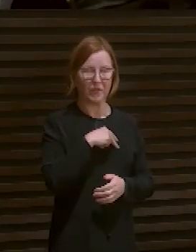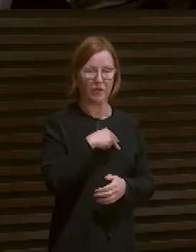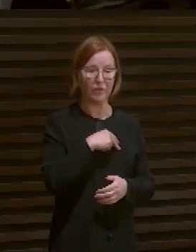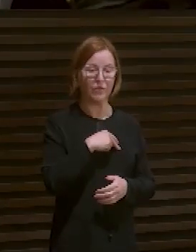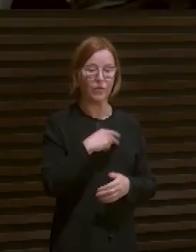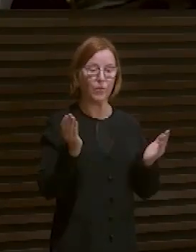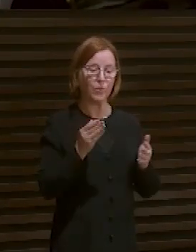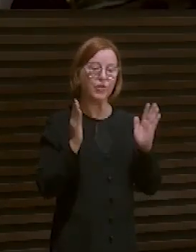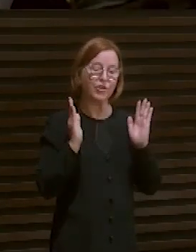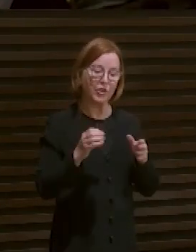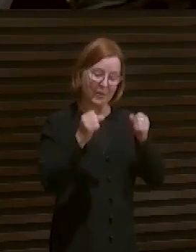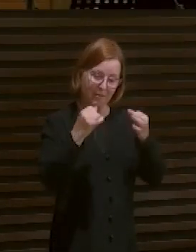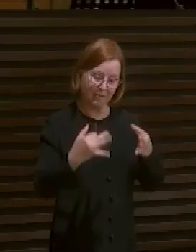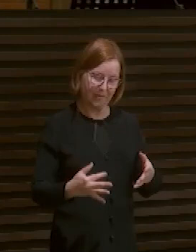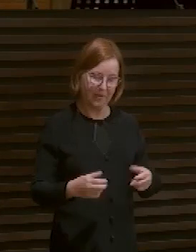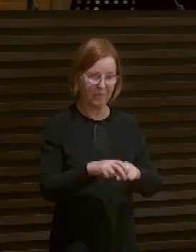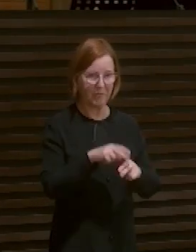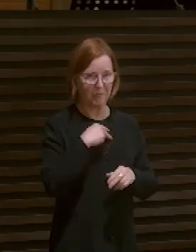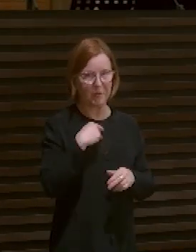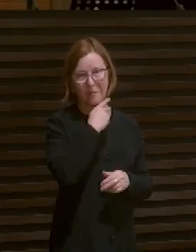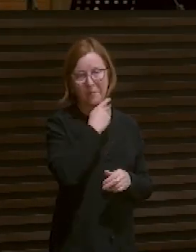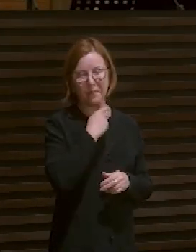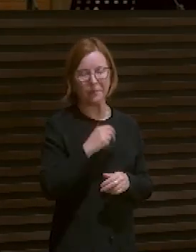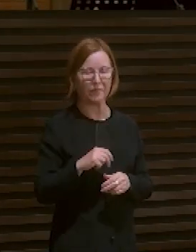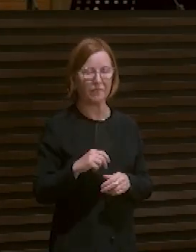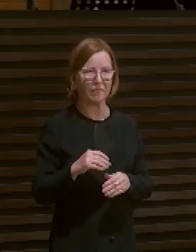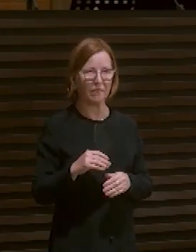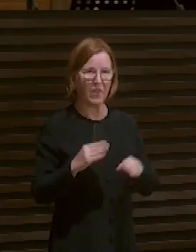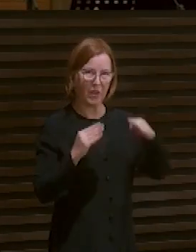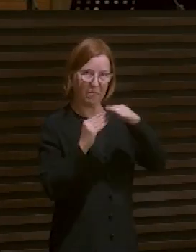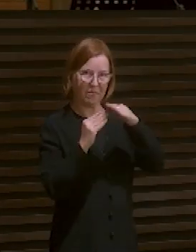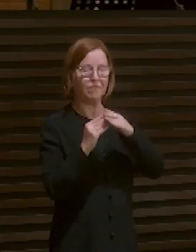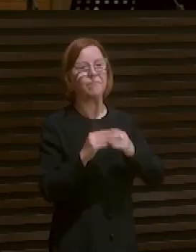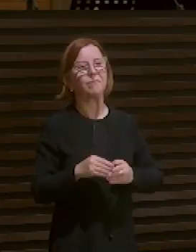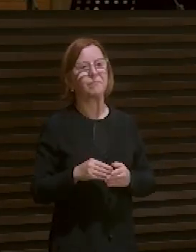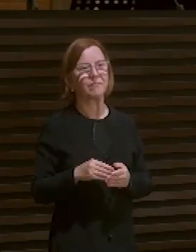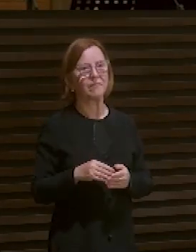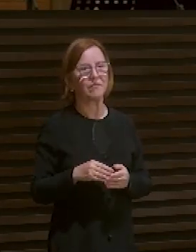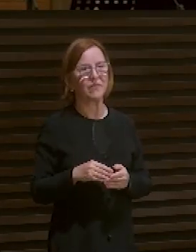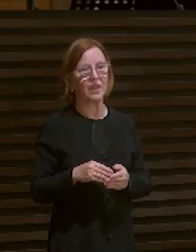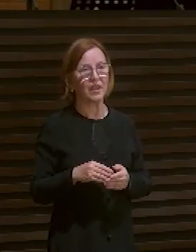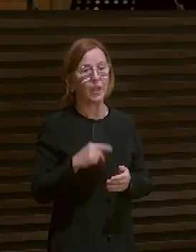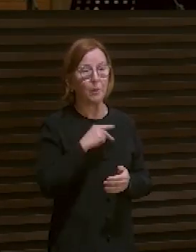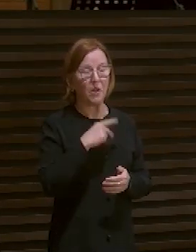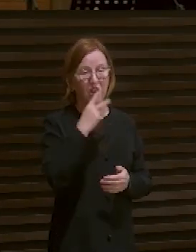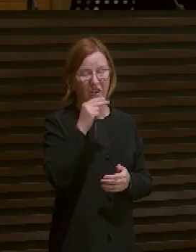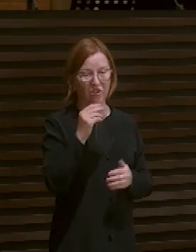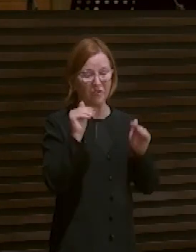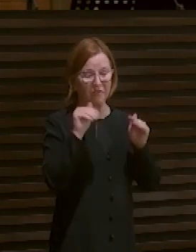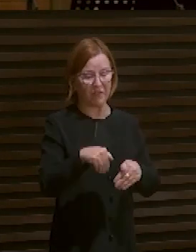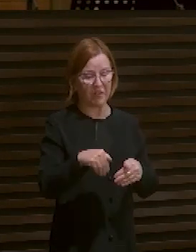hoje pelo reverendo, que era o top, ele considera no final da vida dele, eu